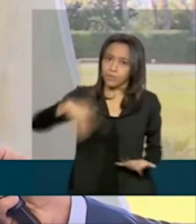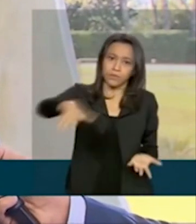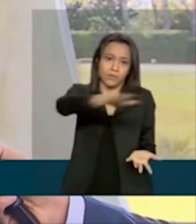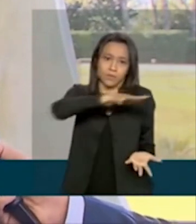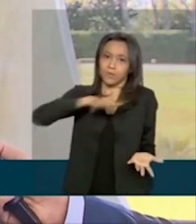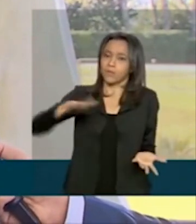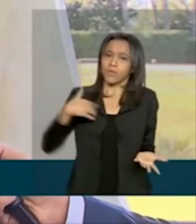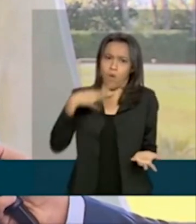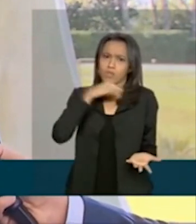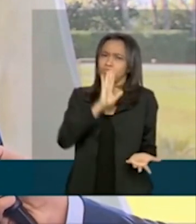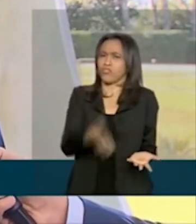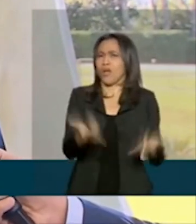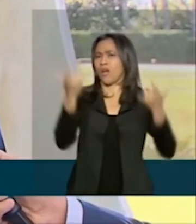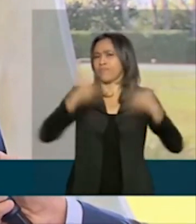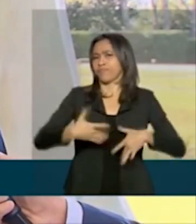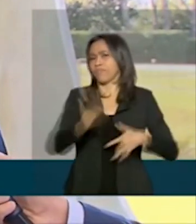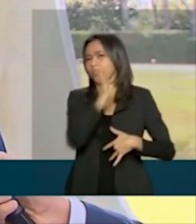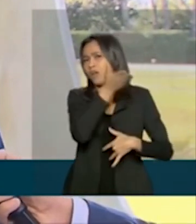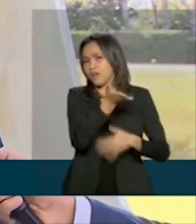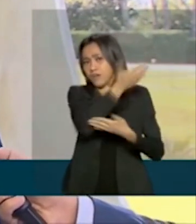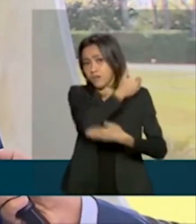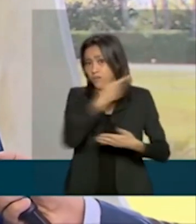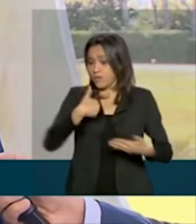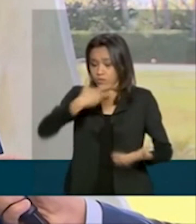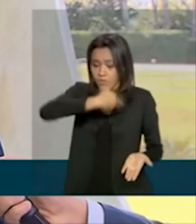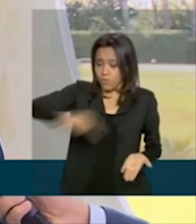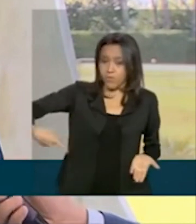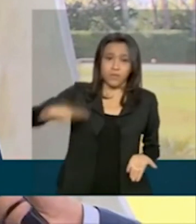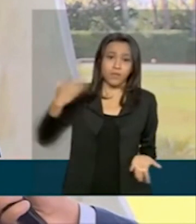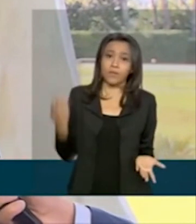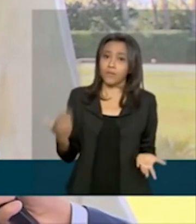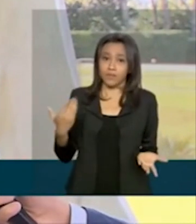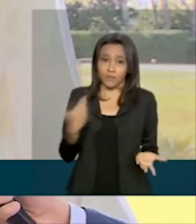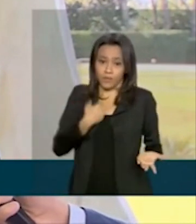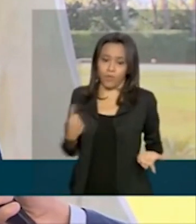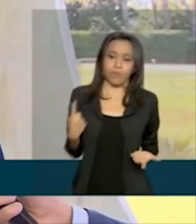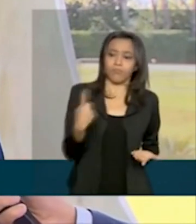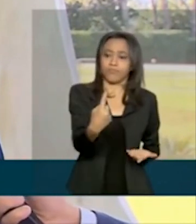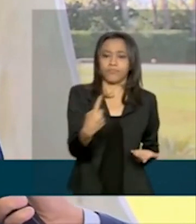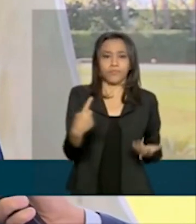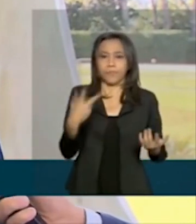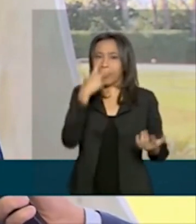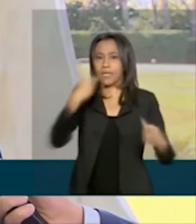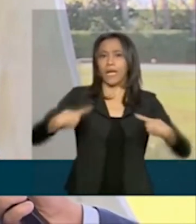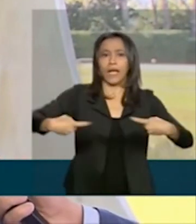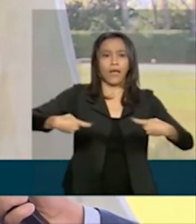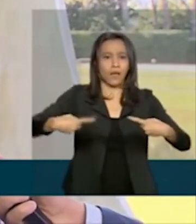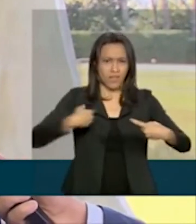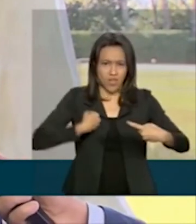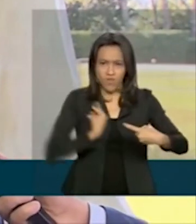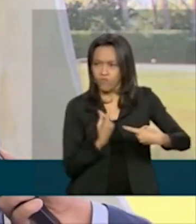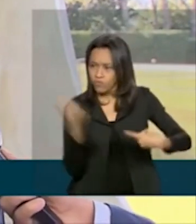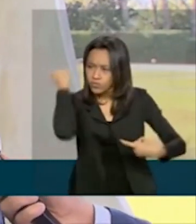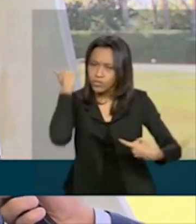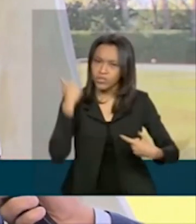a população. E digo mais, eu sou o presidente da República, estou na frente de combate. Eu não fujo a minha responsabilidade, nem